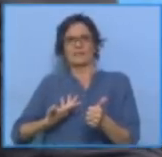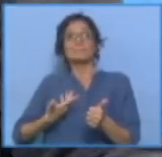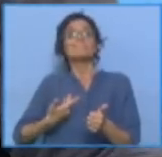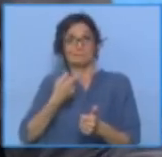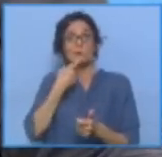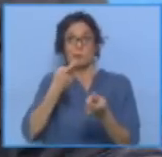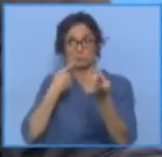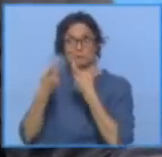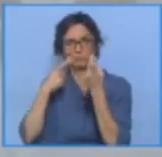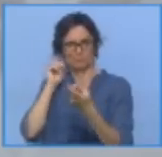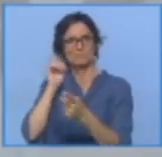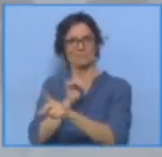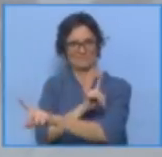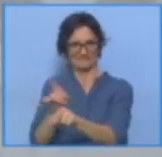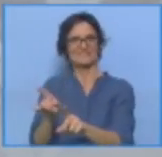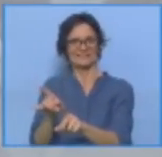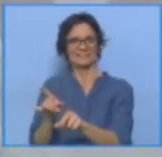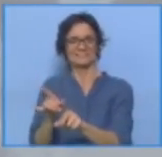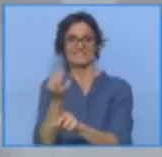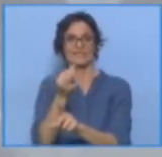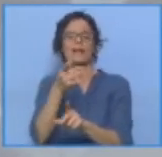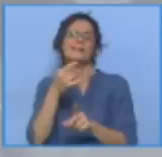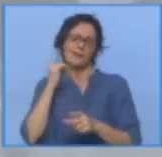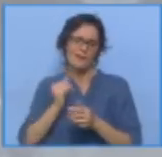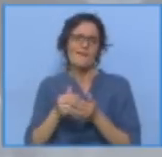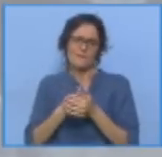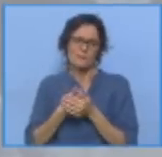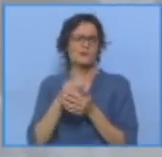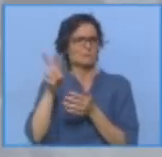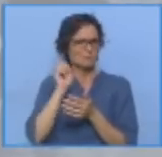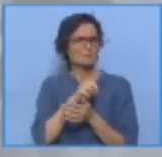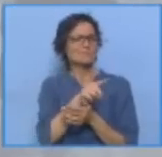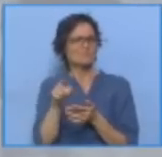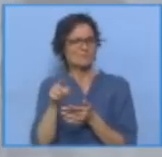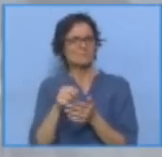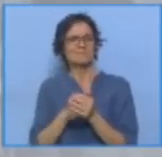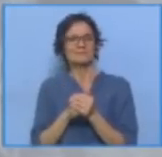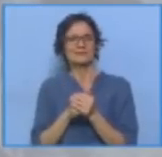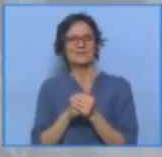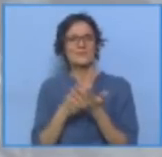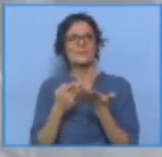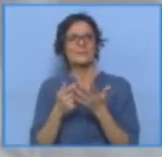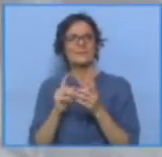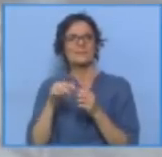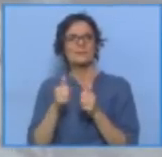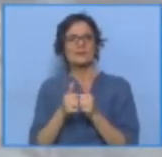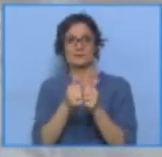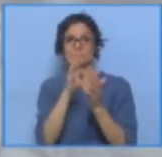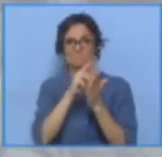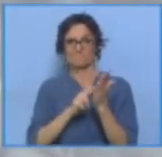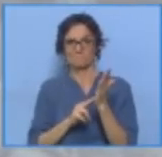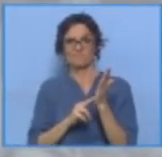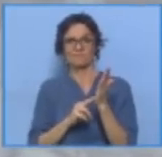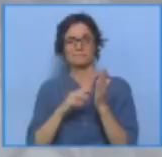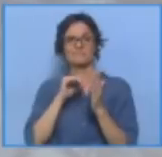não é? Mas o melhor pórtico de entrada é mesmo escutar o Evangelho claro. E vamos então acompanhar a sua leitura